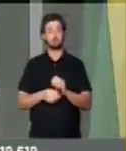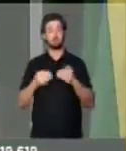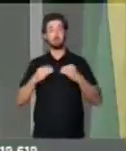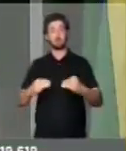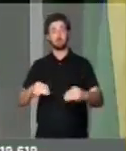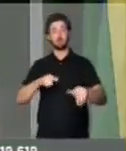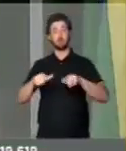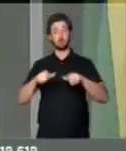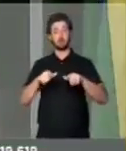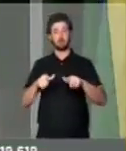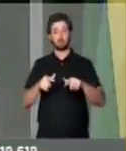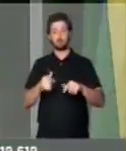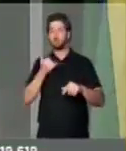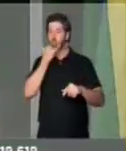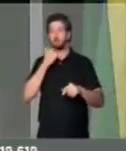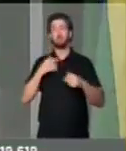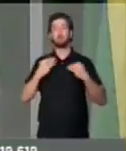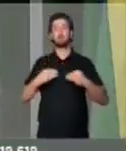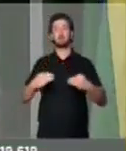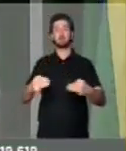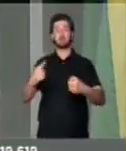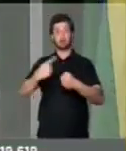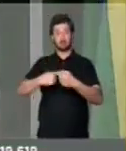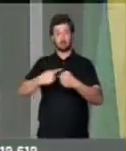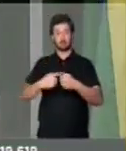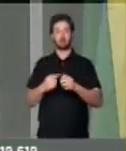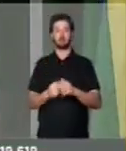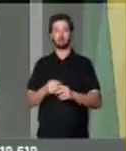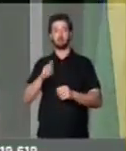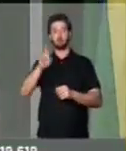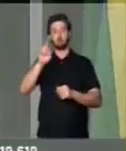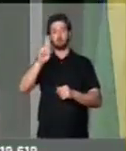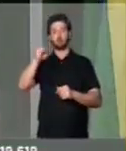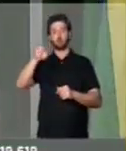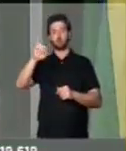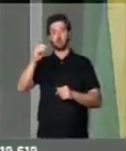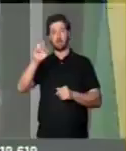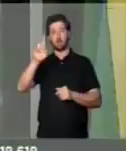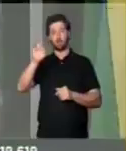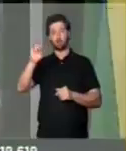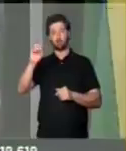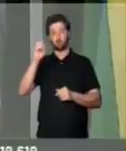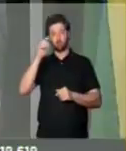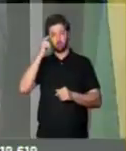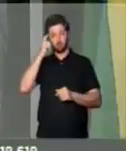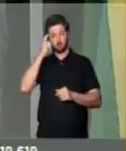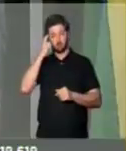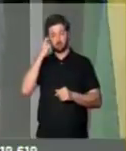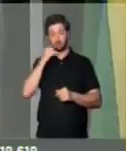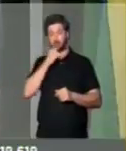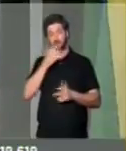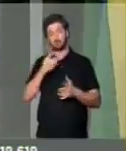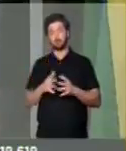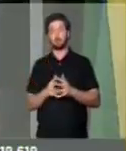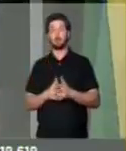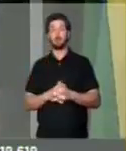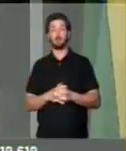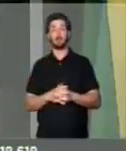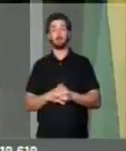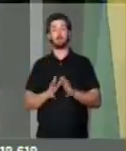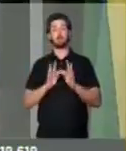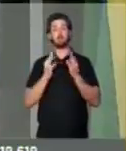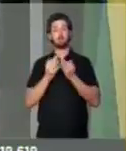do Trabalho, do Ministério das Cidades, Bruno Araújo, é, infelizmente,